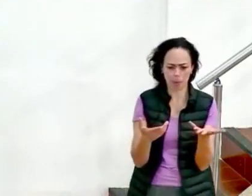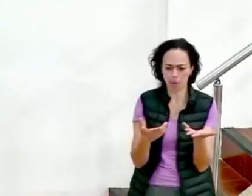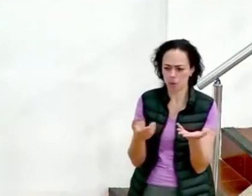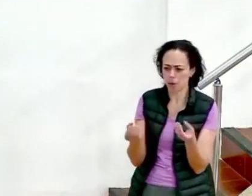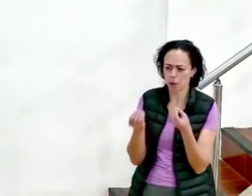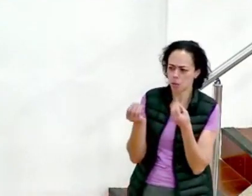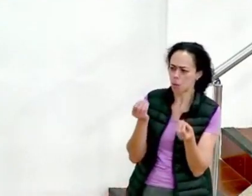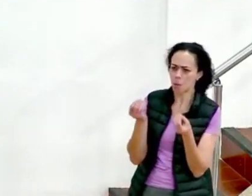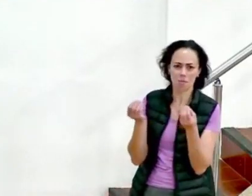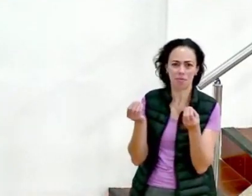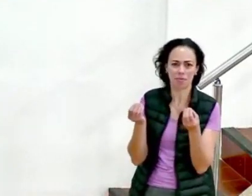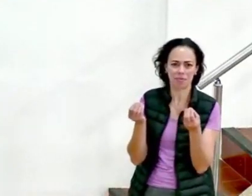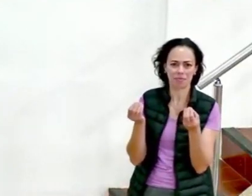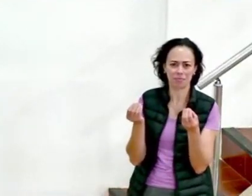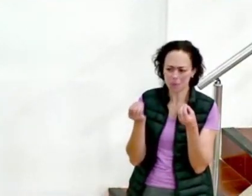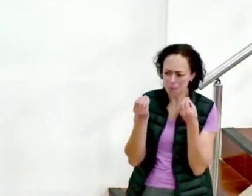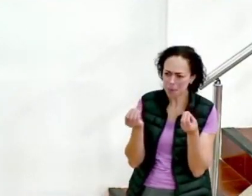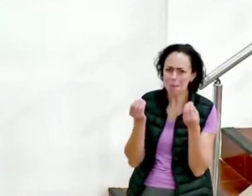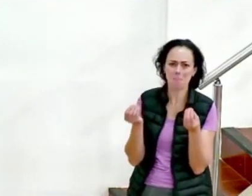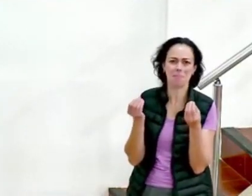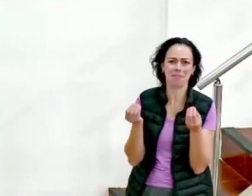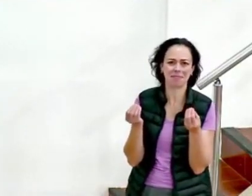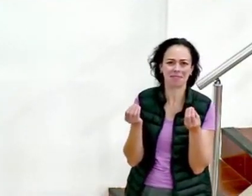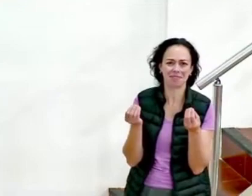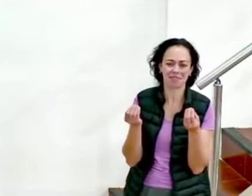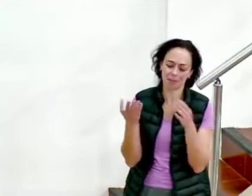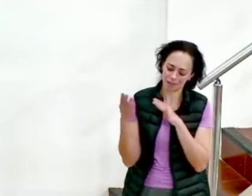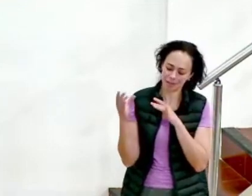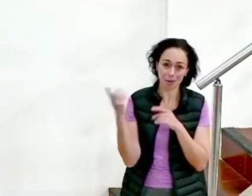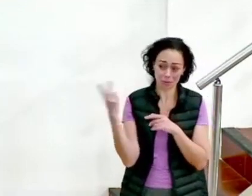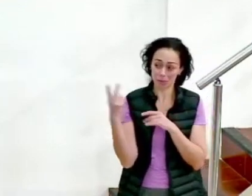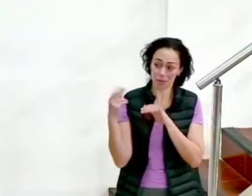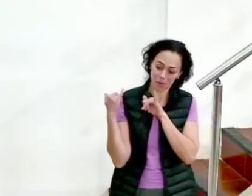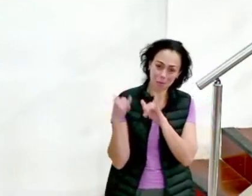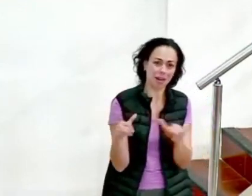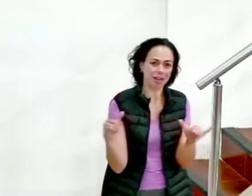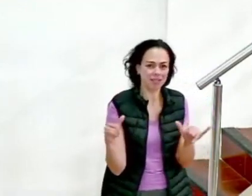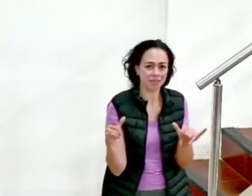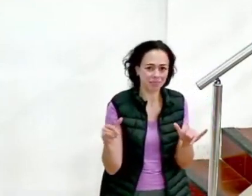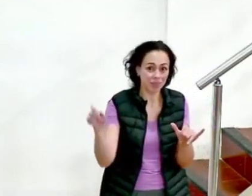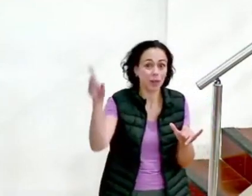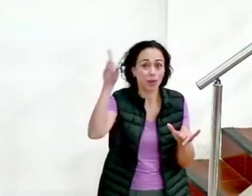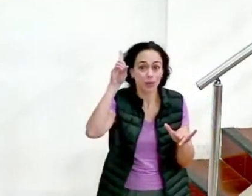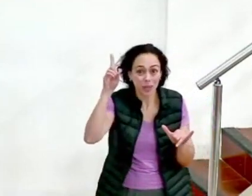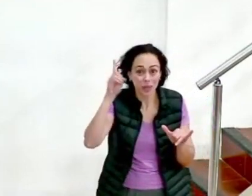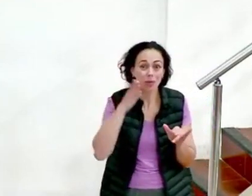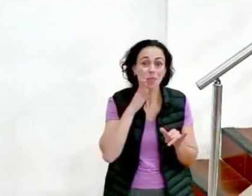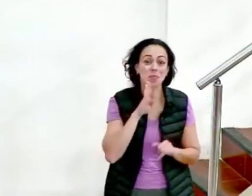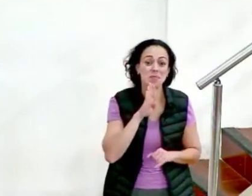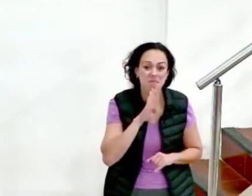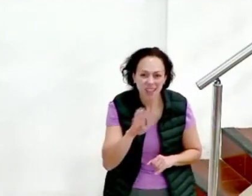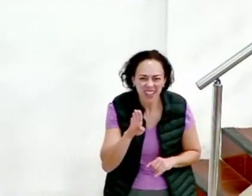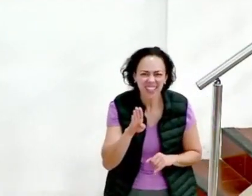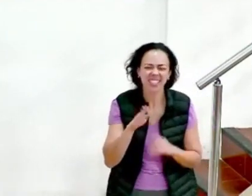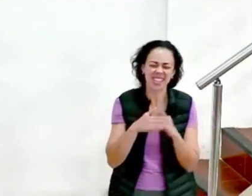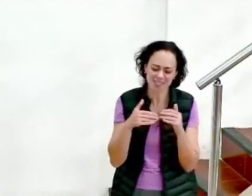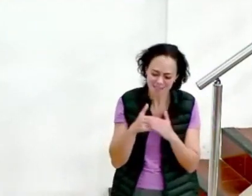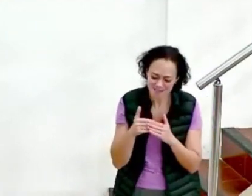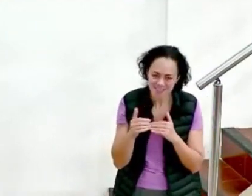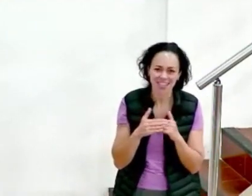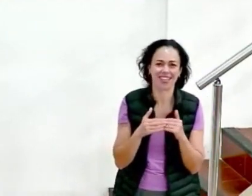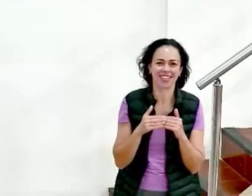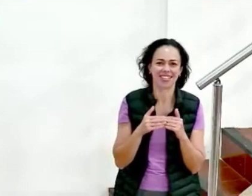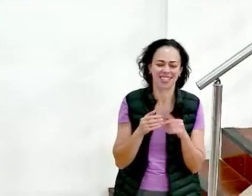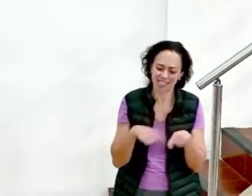O Deus da promessa realizou esse ato. Por isso, eu quero que